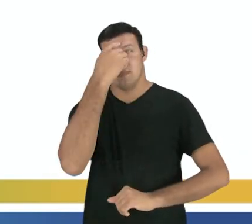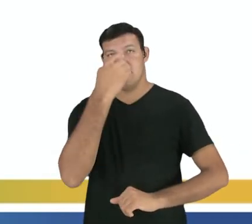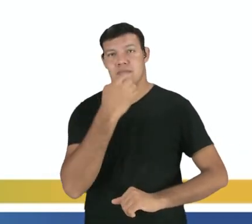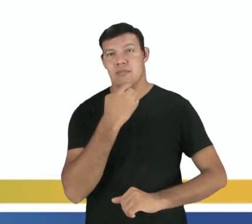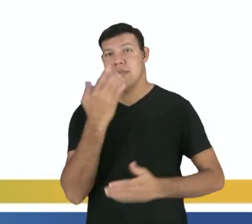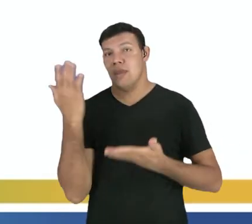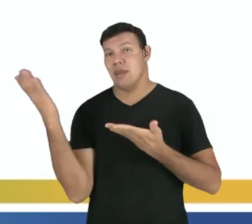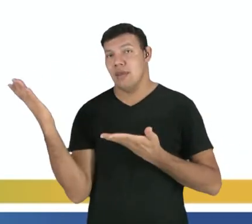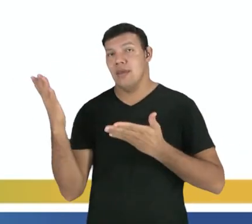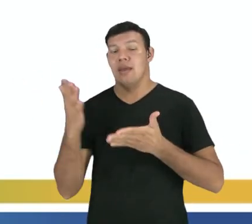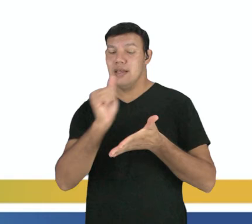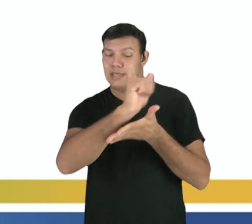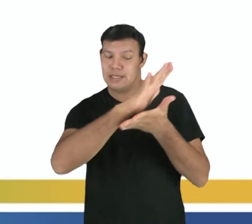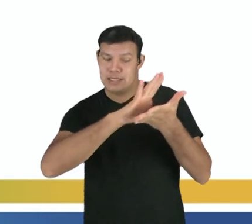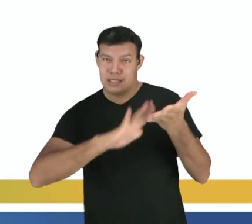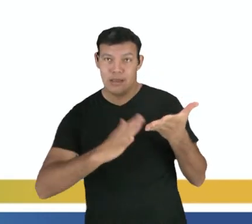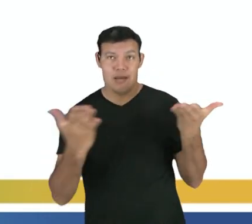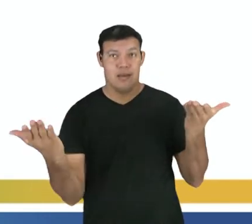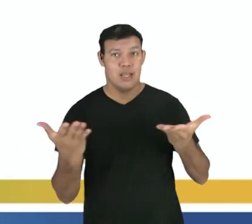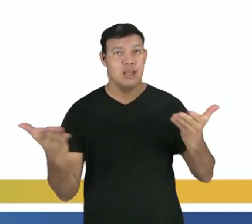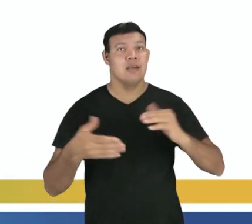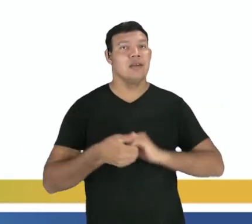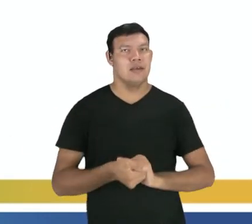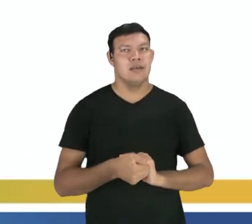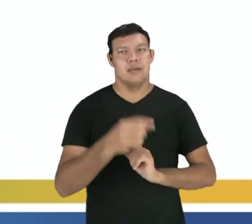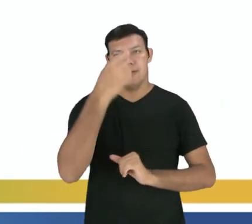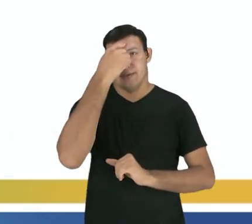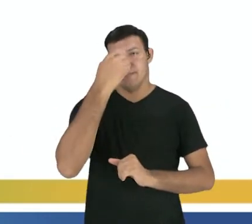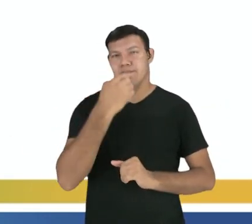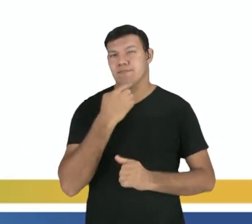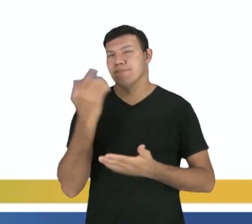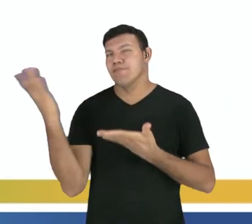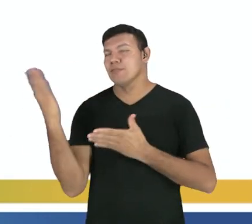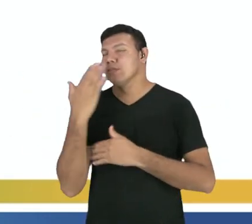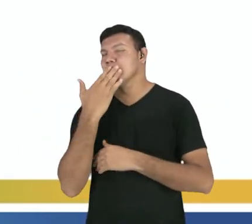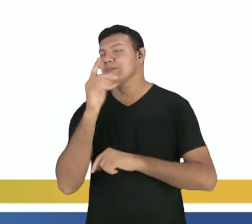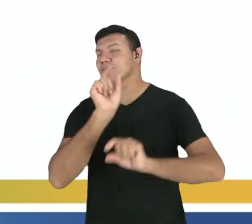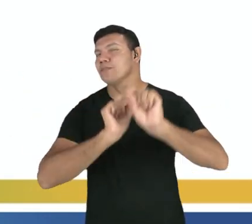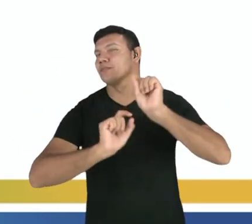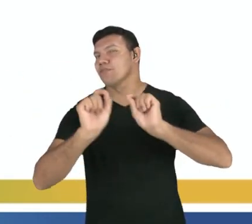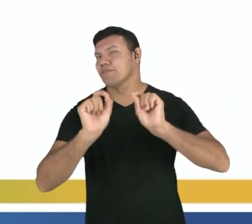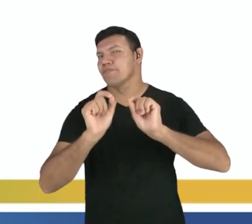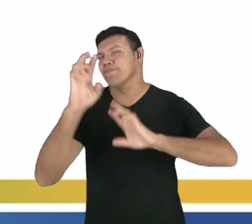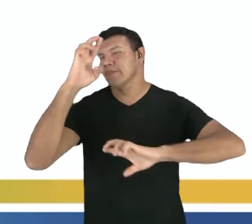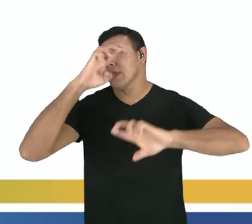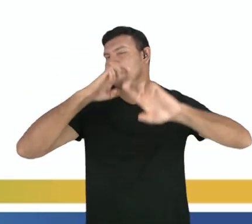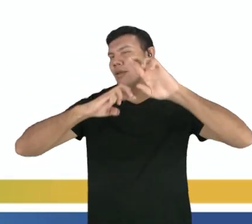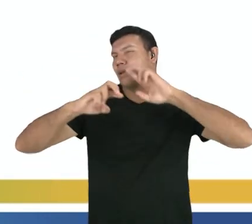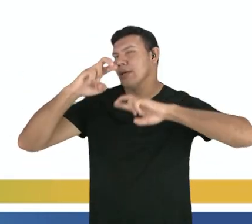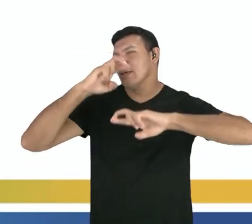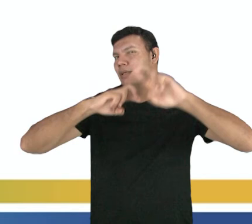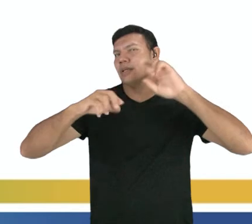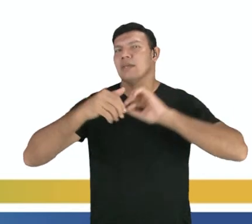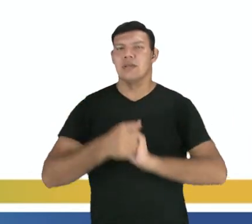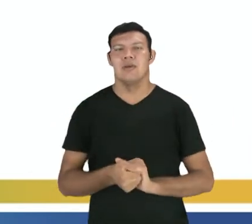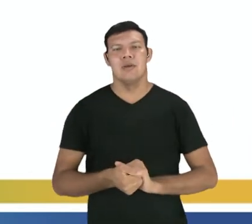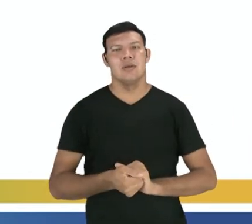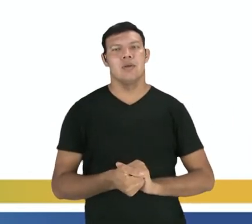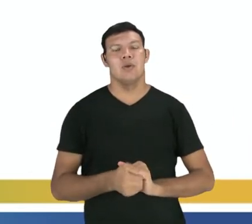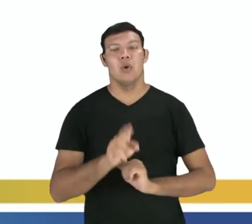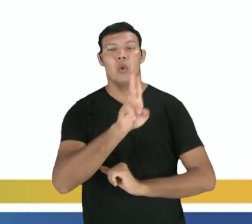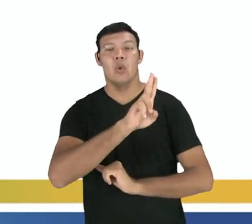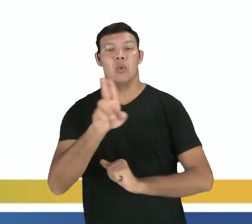Vamos para o nosso exercitando, então? Eu trouxe algumas imagens e o que eu peço é o seguinte. Observe a imagem e diga qual